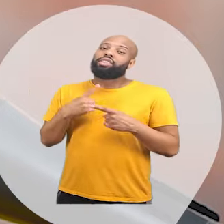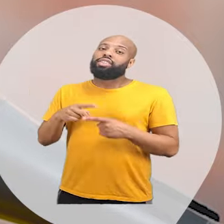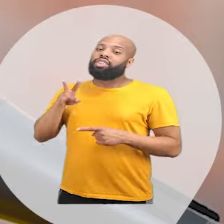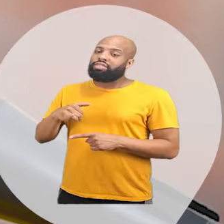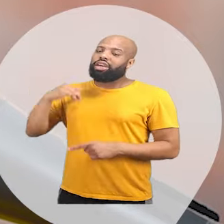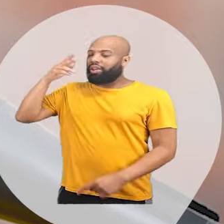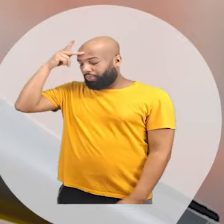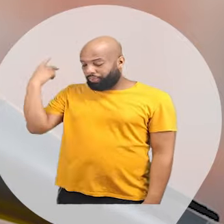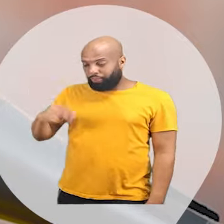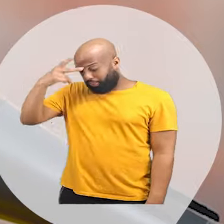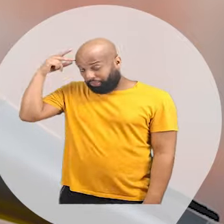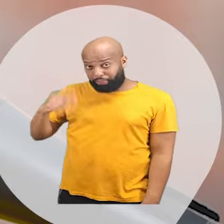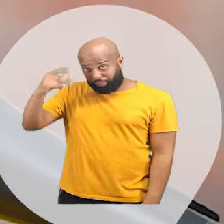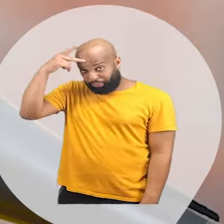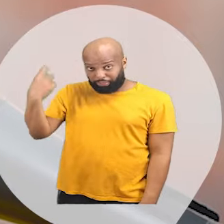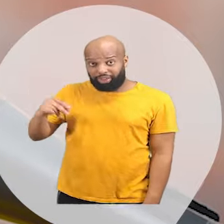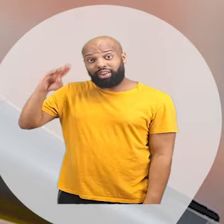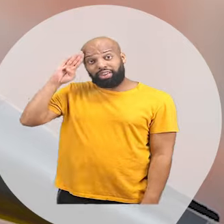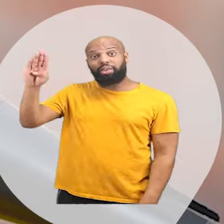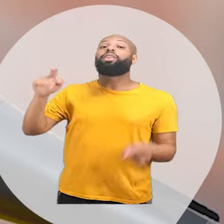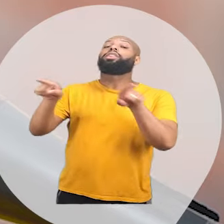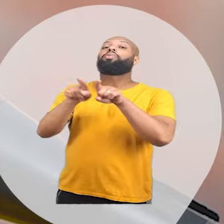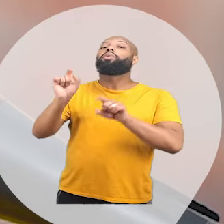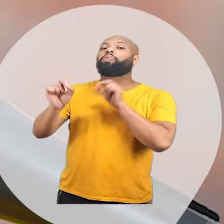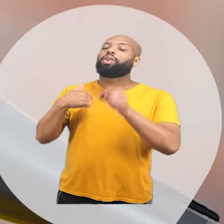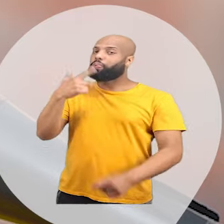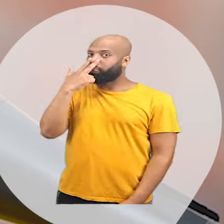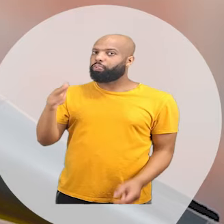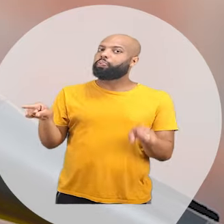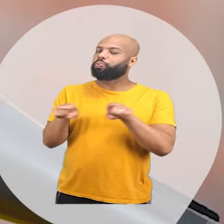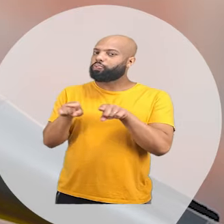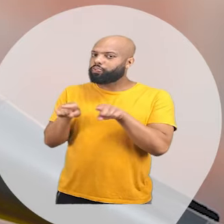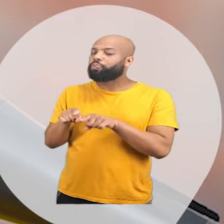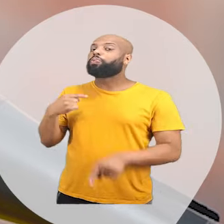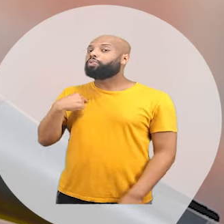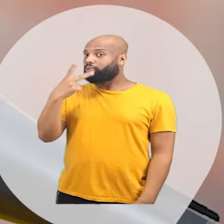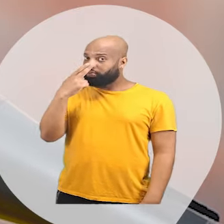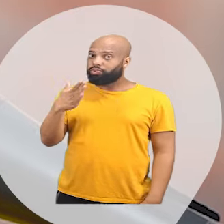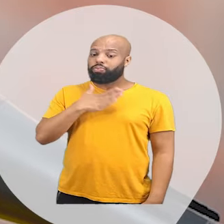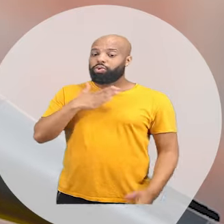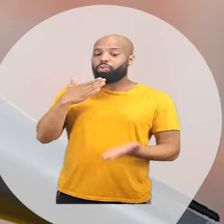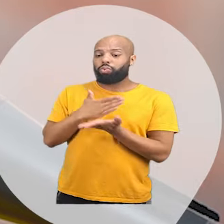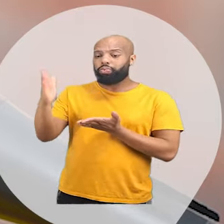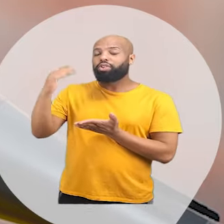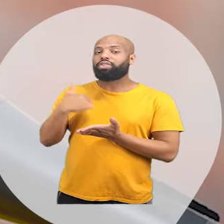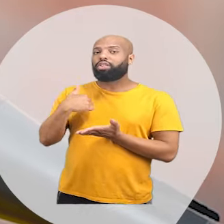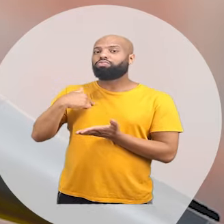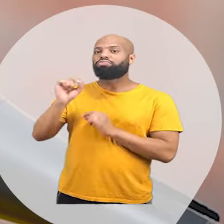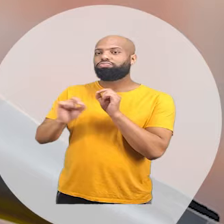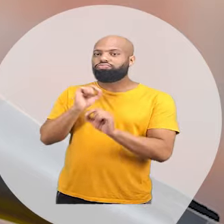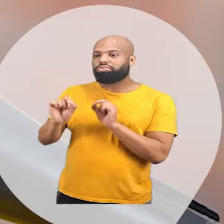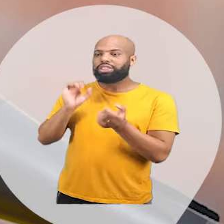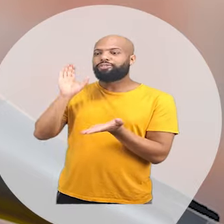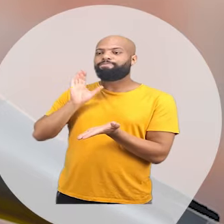que vai ser muita relação e o principal assim que eu acho que no meu começo eu